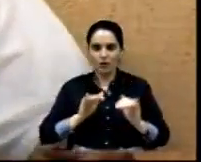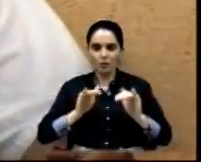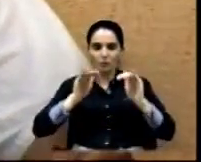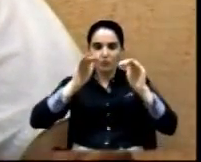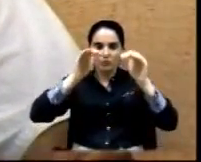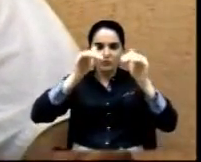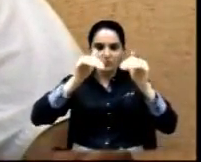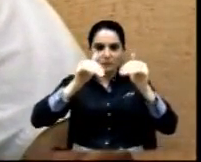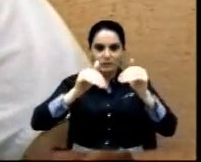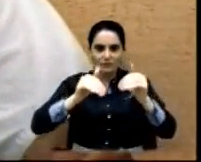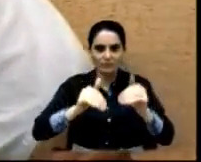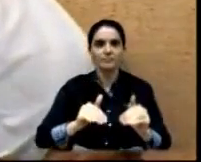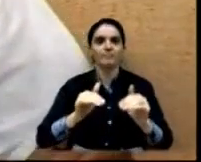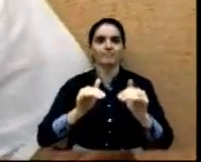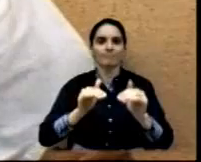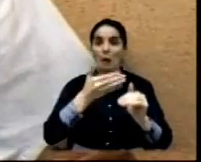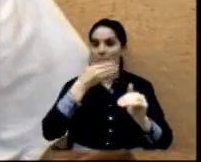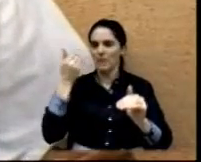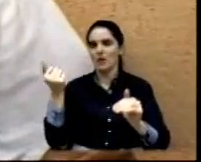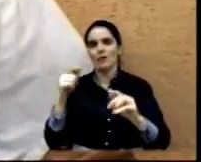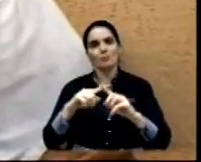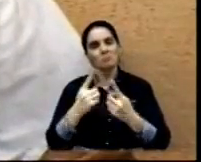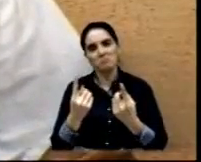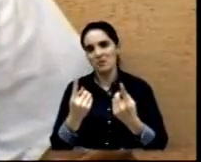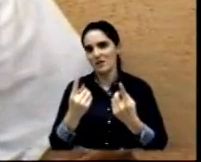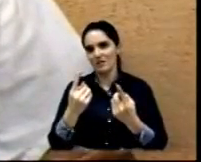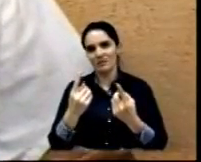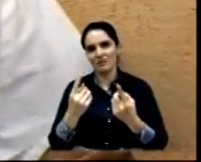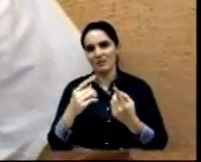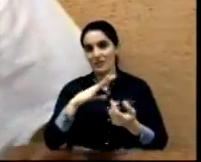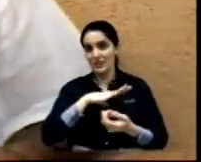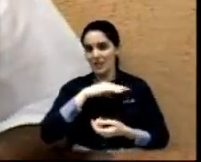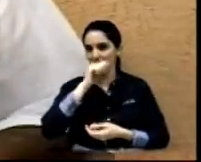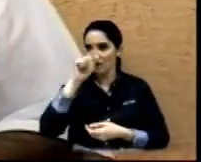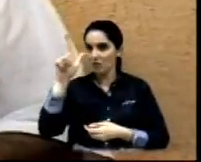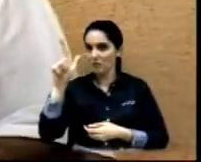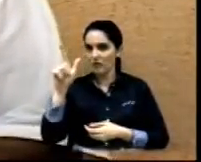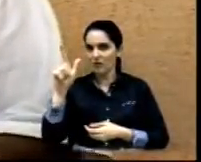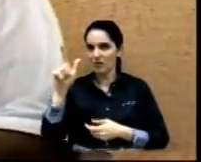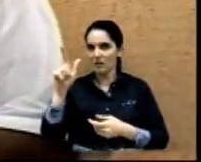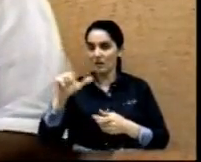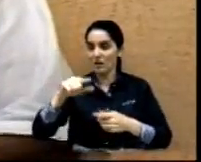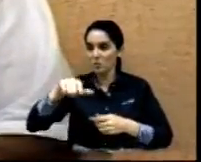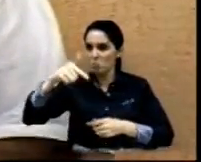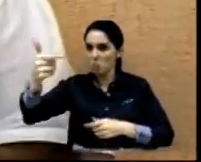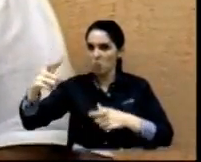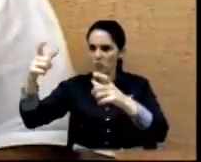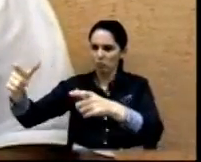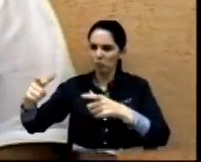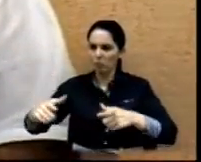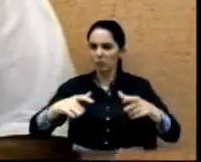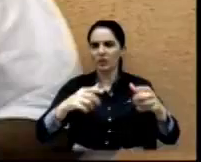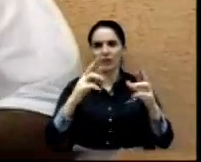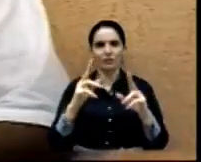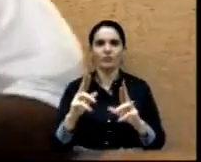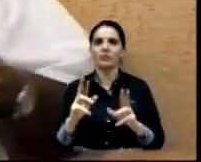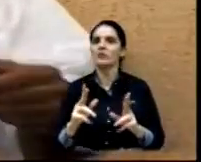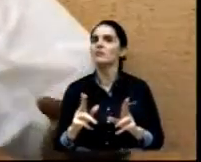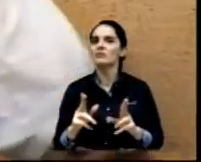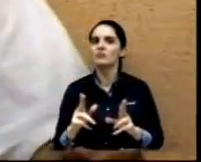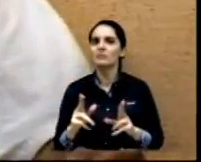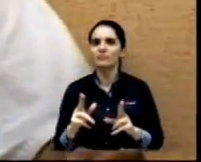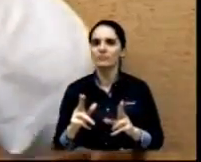parede. Mas essa não é a realidade de Limeira. Então nós vamos pagar 11 milhões de reais